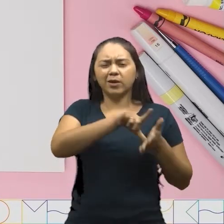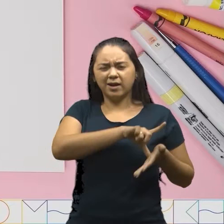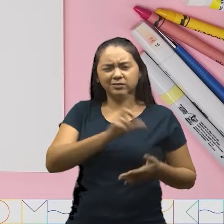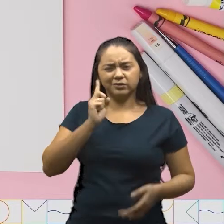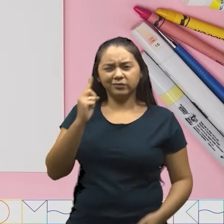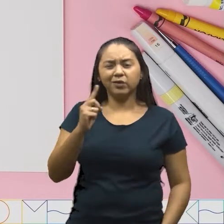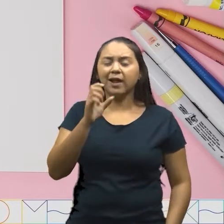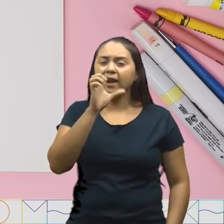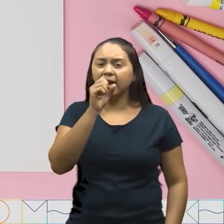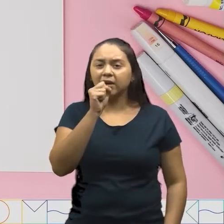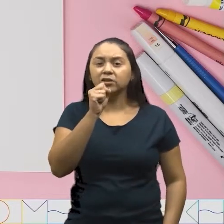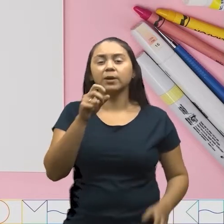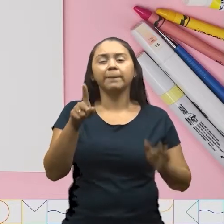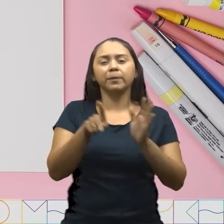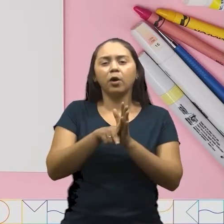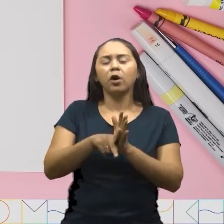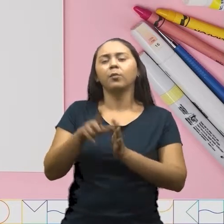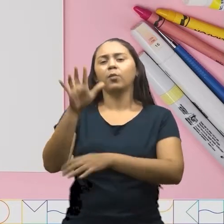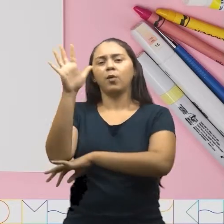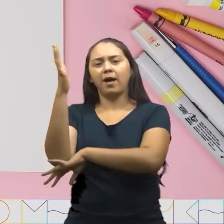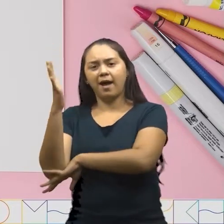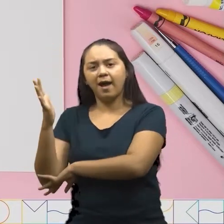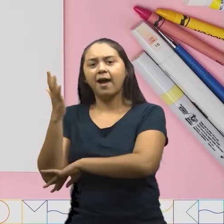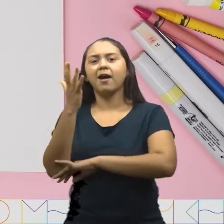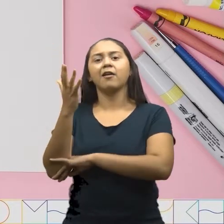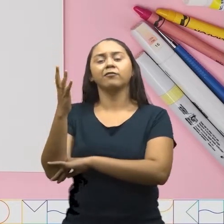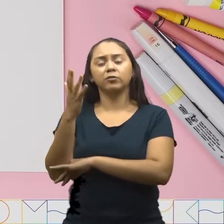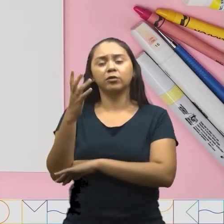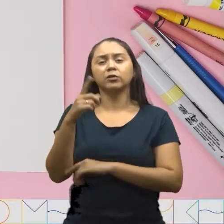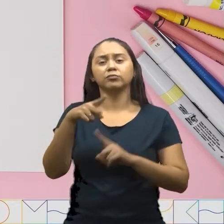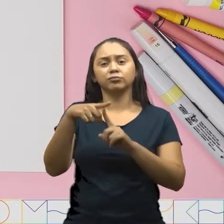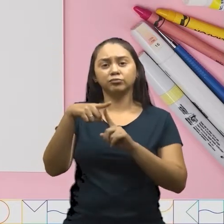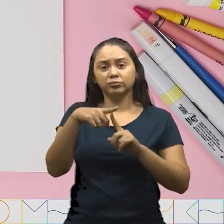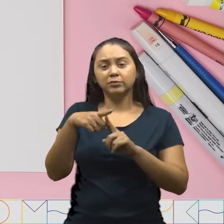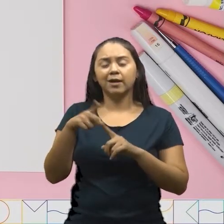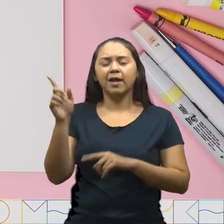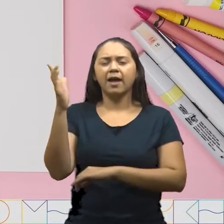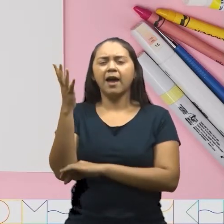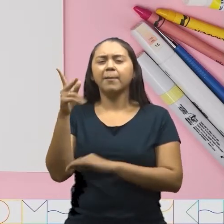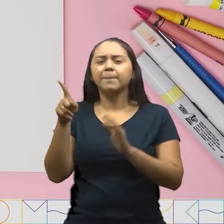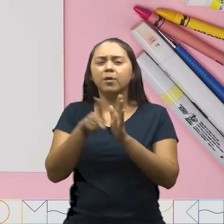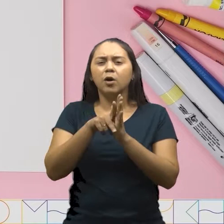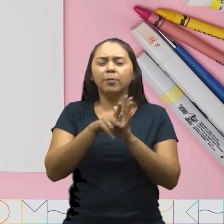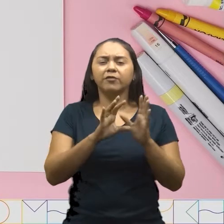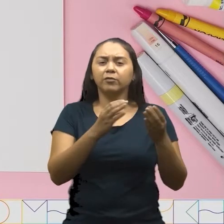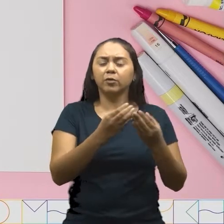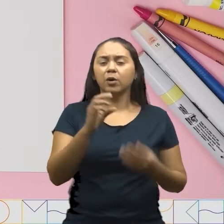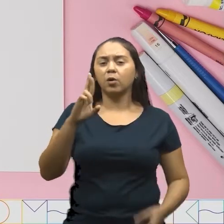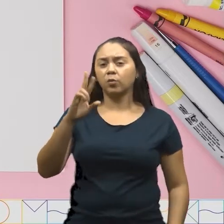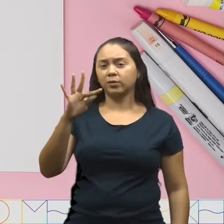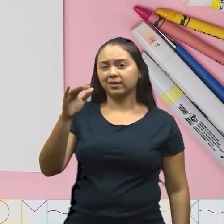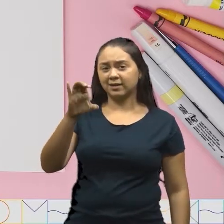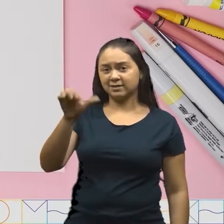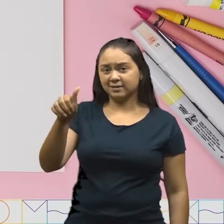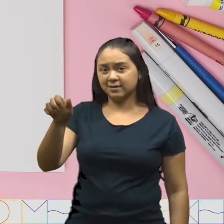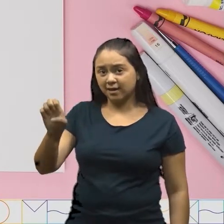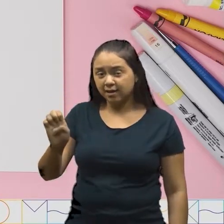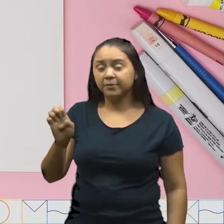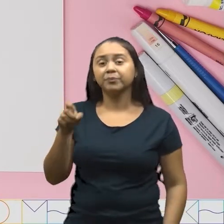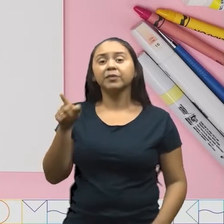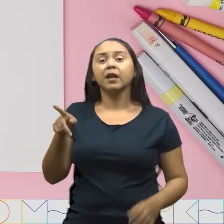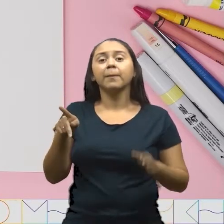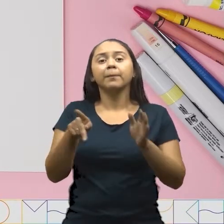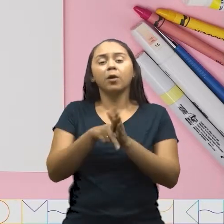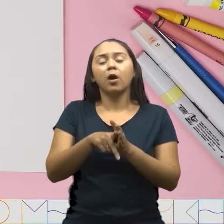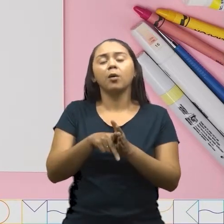laranja é o fruto da laranjeira, Citrus sinensis, uma árvore da família Rutaceae. É um fruto híbrido